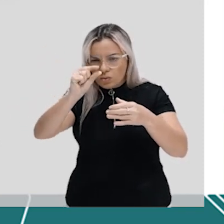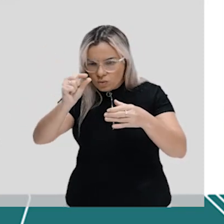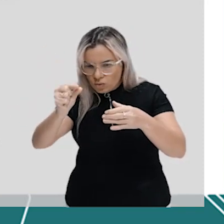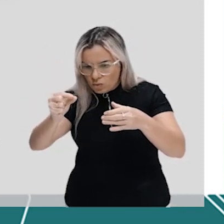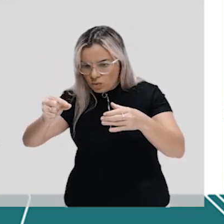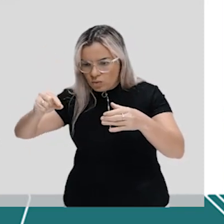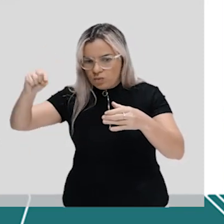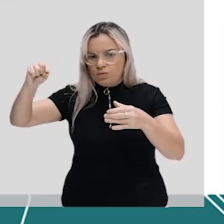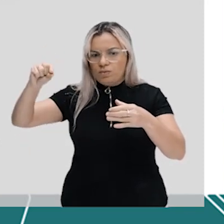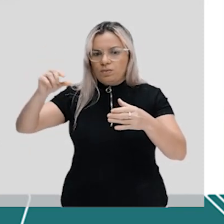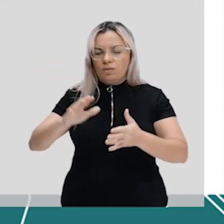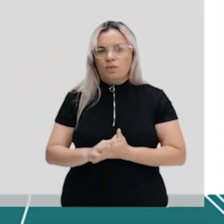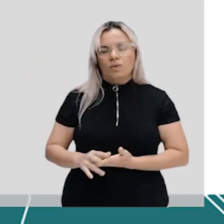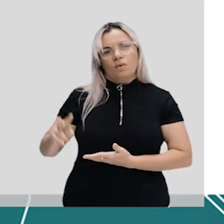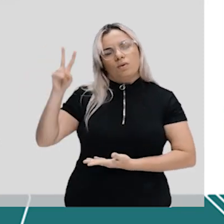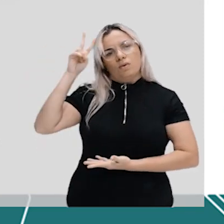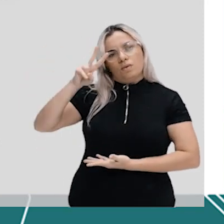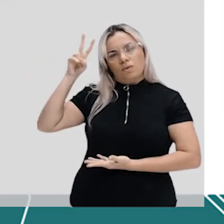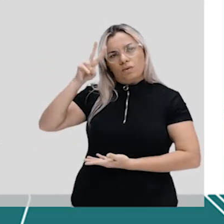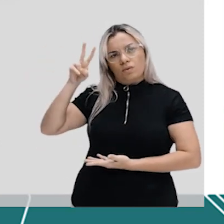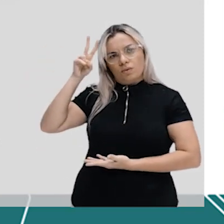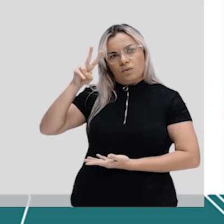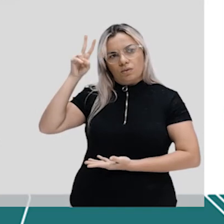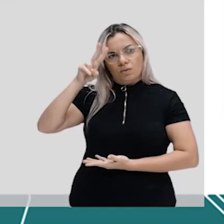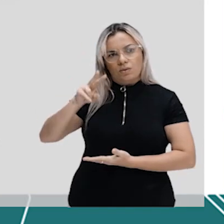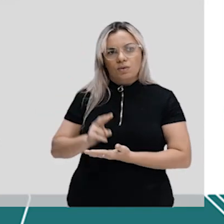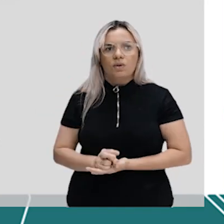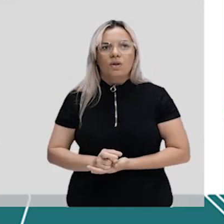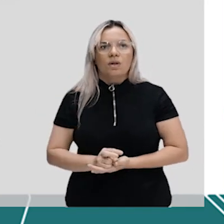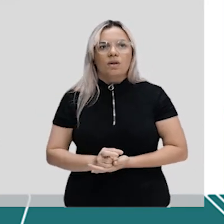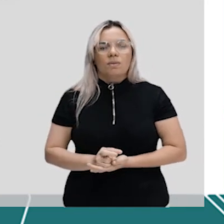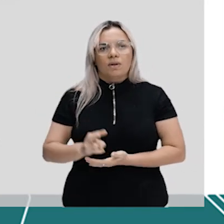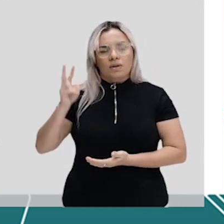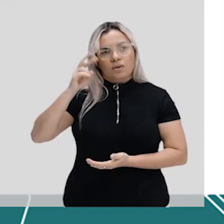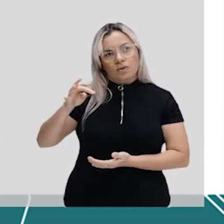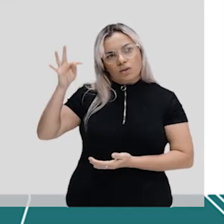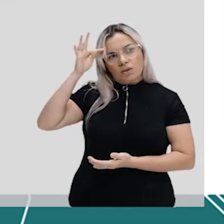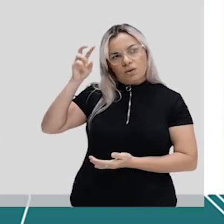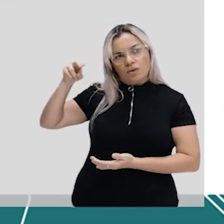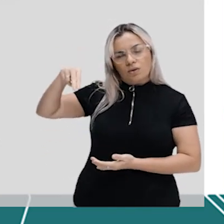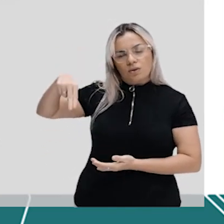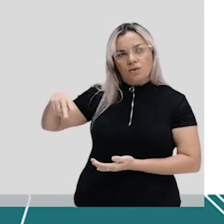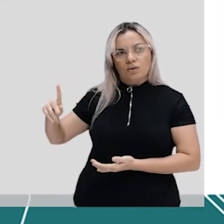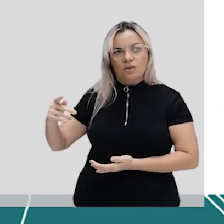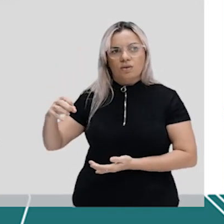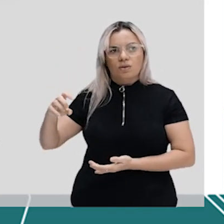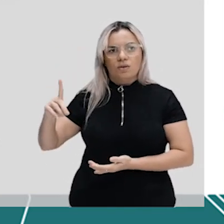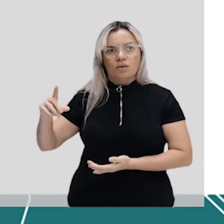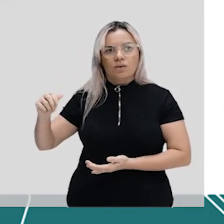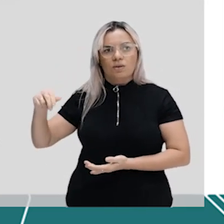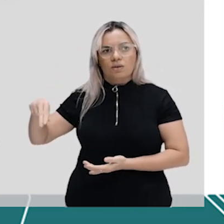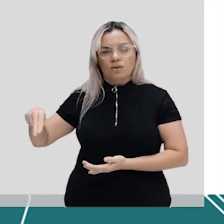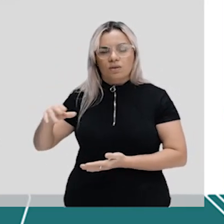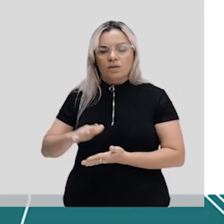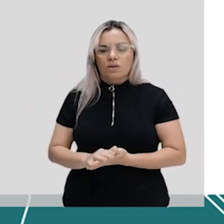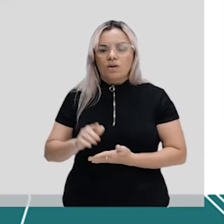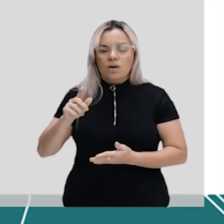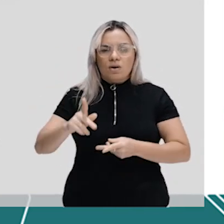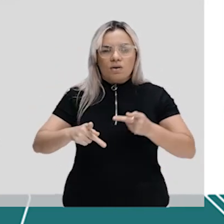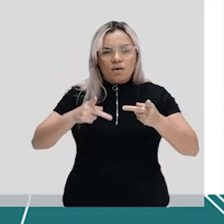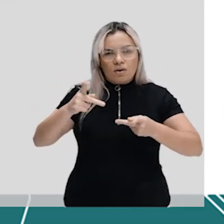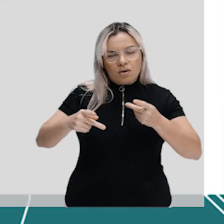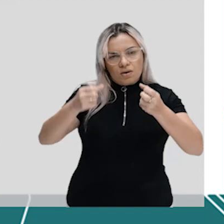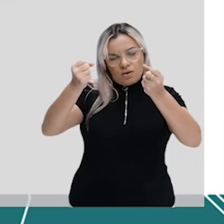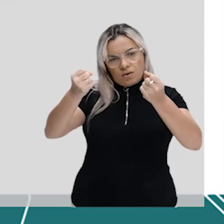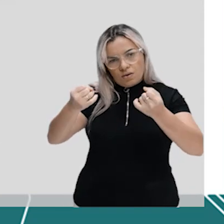curvo. Vocês lembram que o Needham falou que quando se